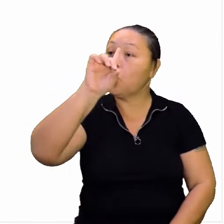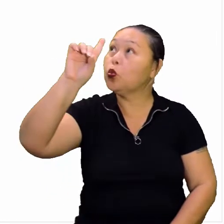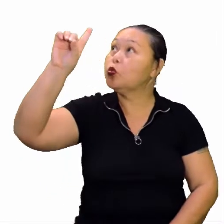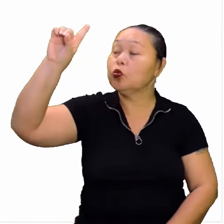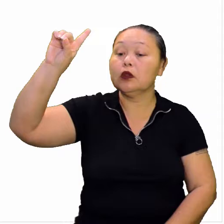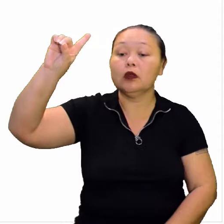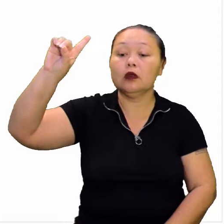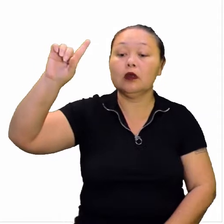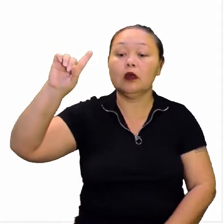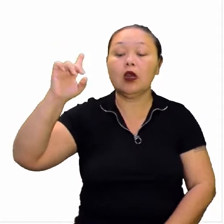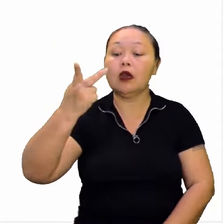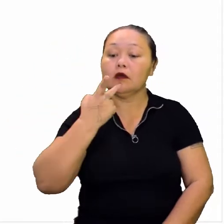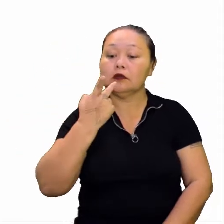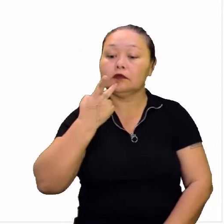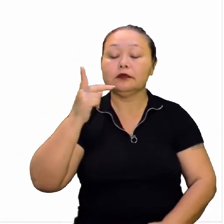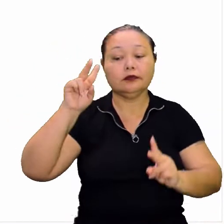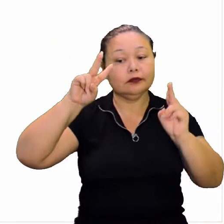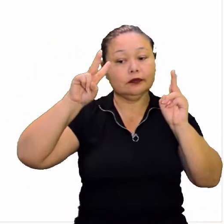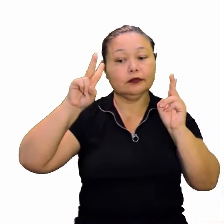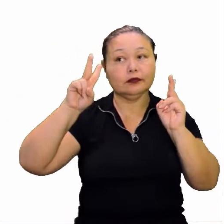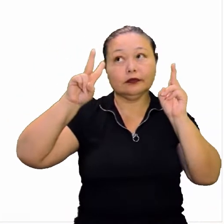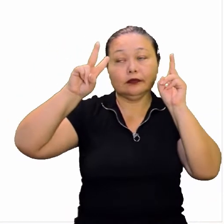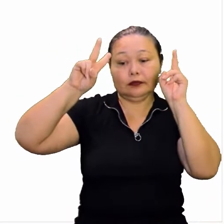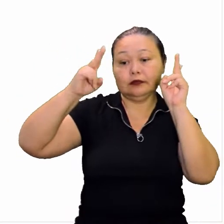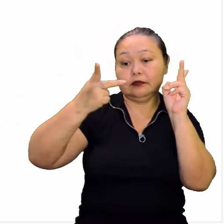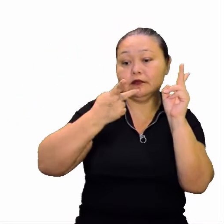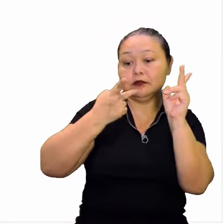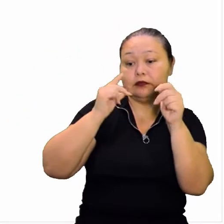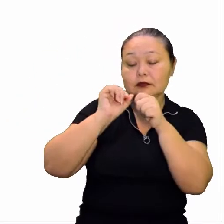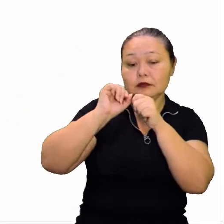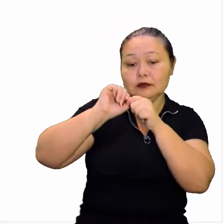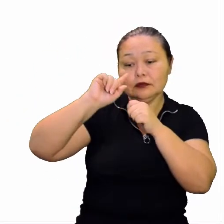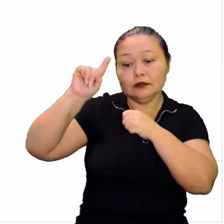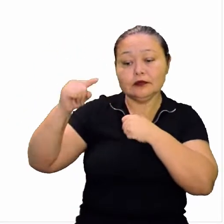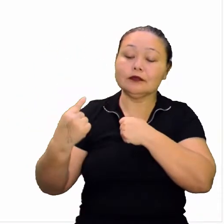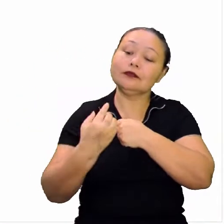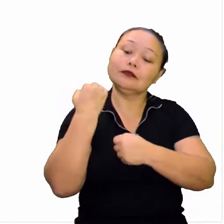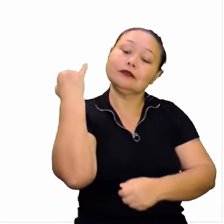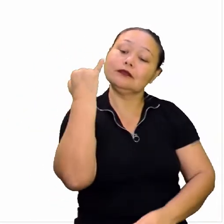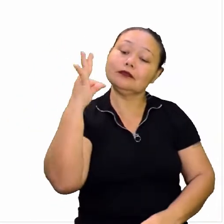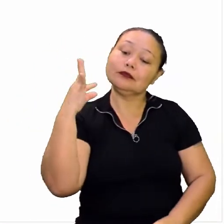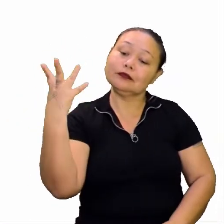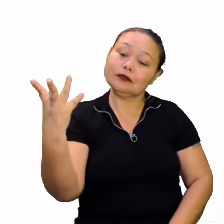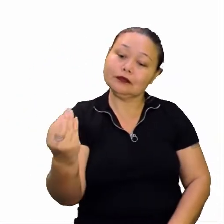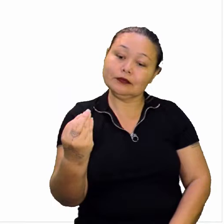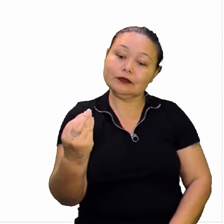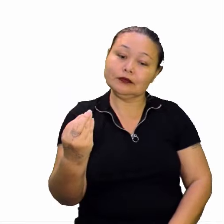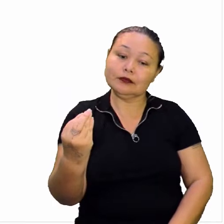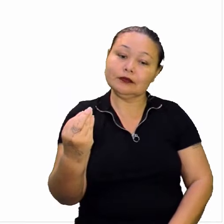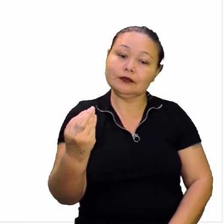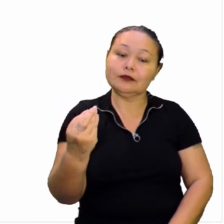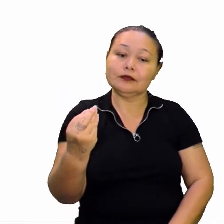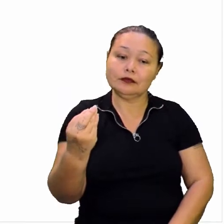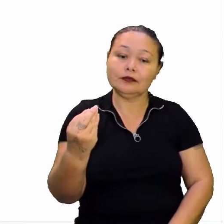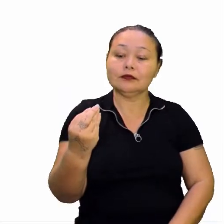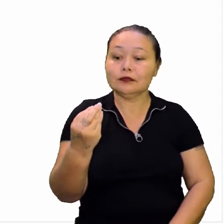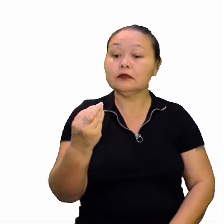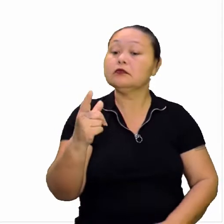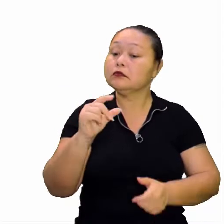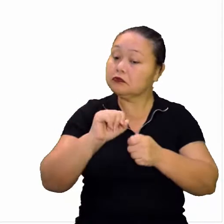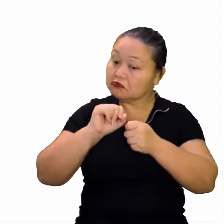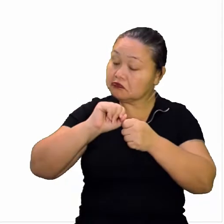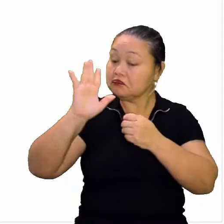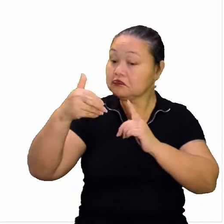nós ouvimos falar acabou se tornando importante para todos. Foi uma